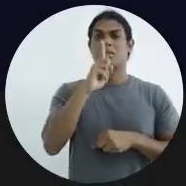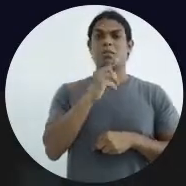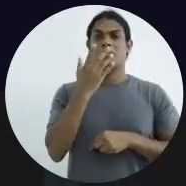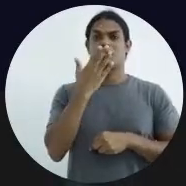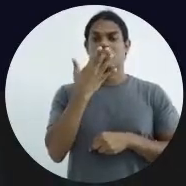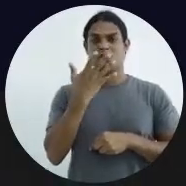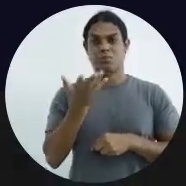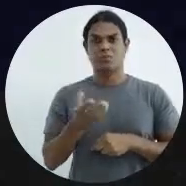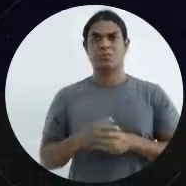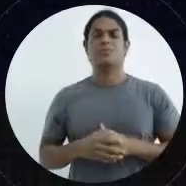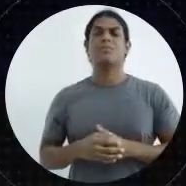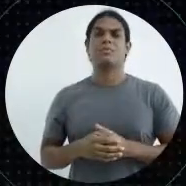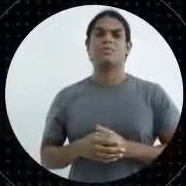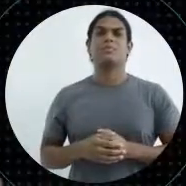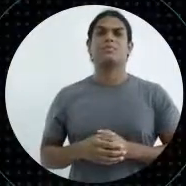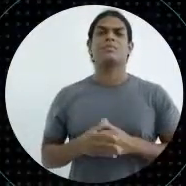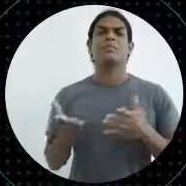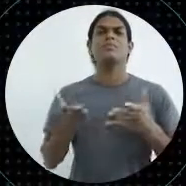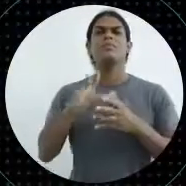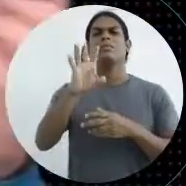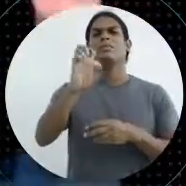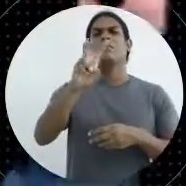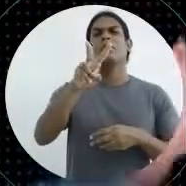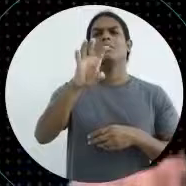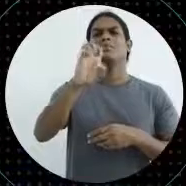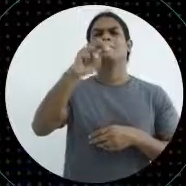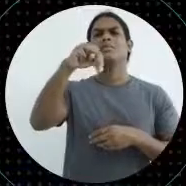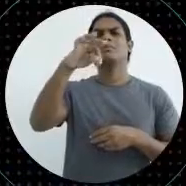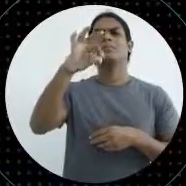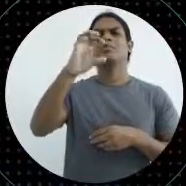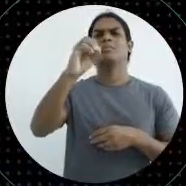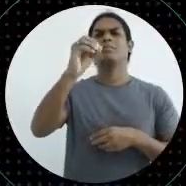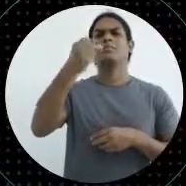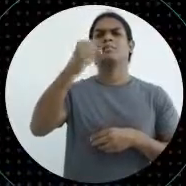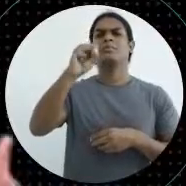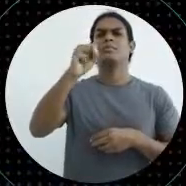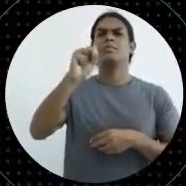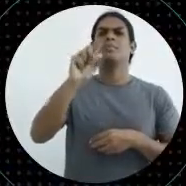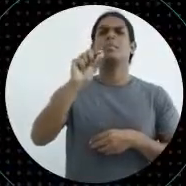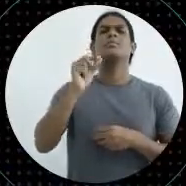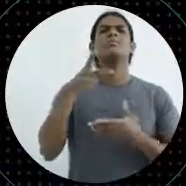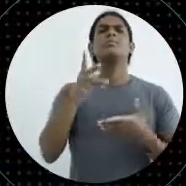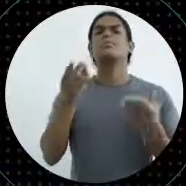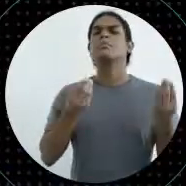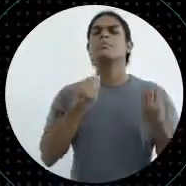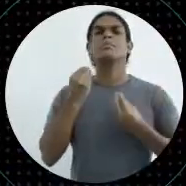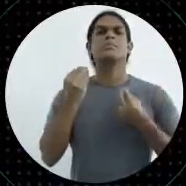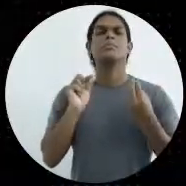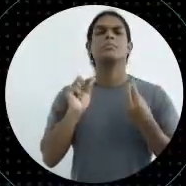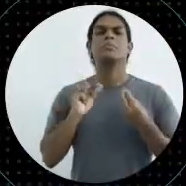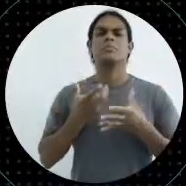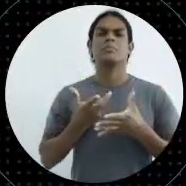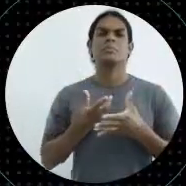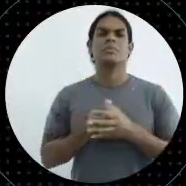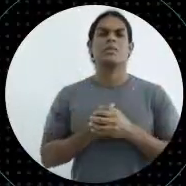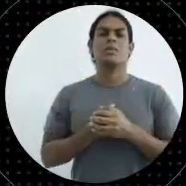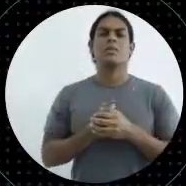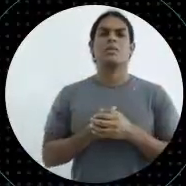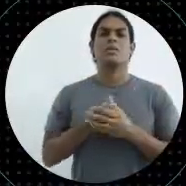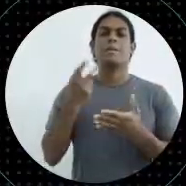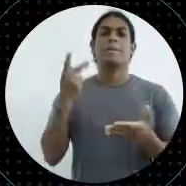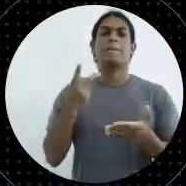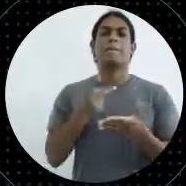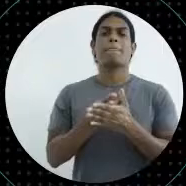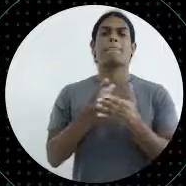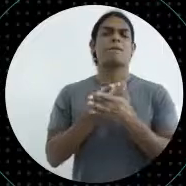E agora a gente precisa dos eventos. Os eventos é algo que acontece no documento HTML. Pode ser